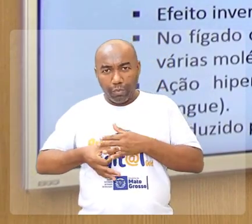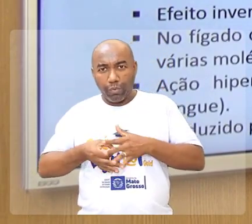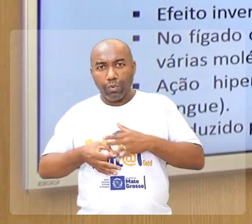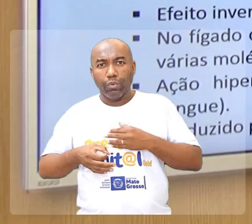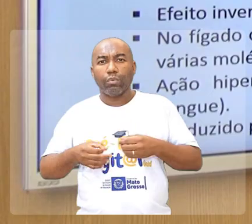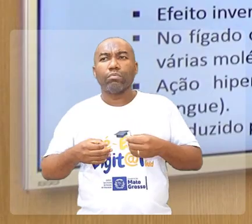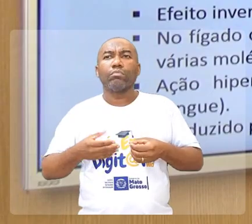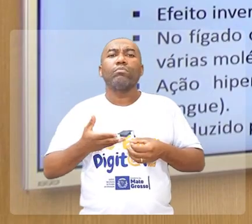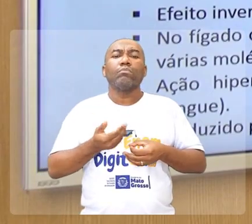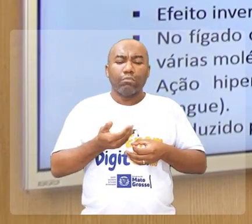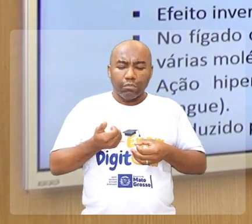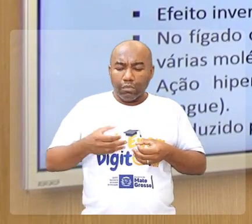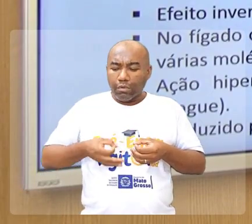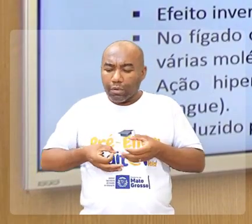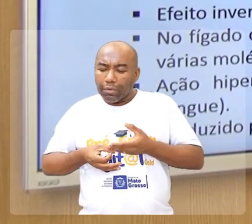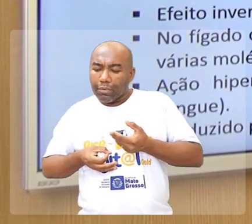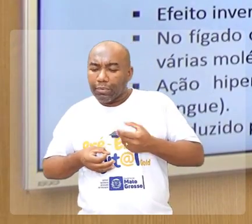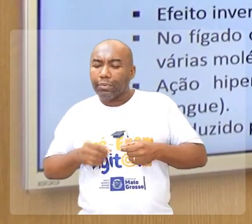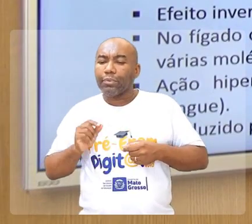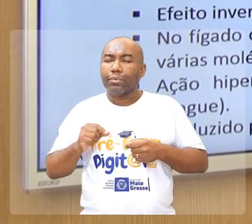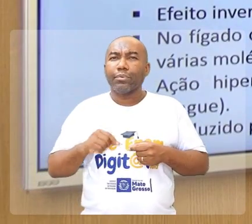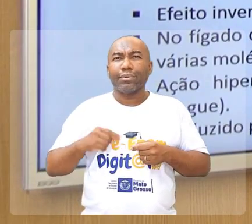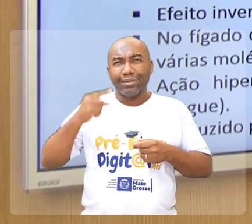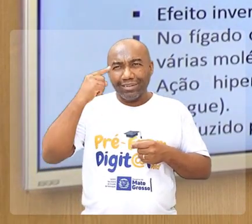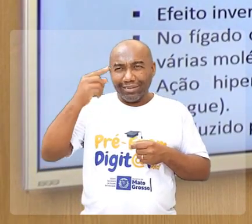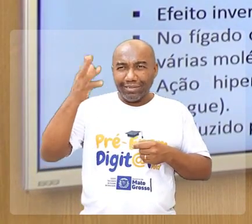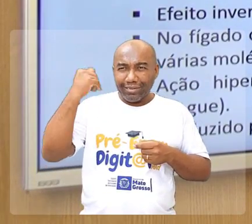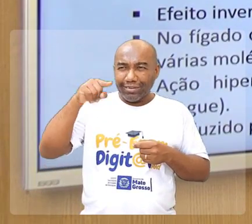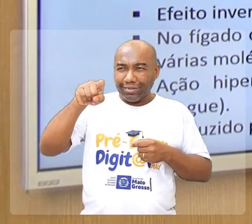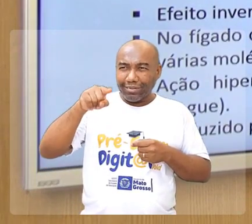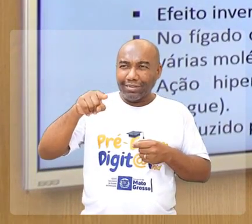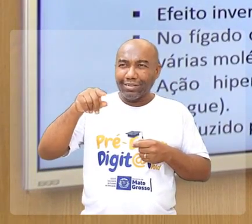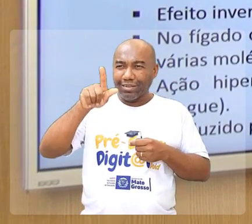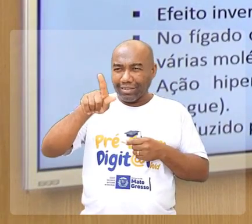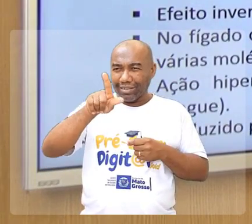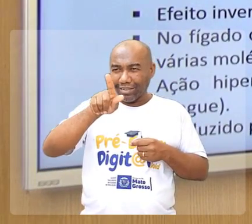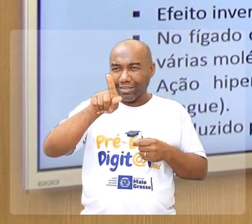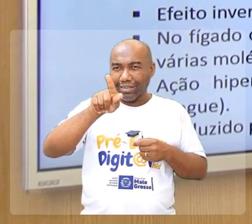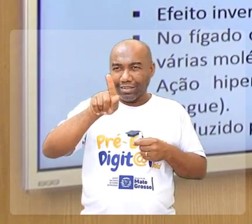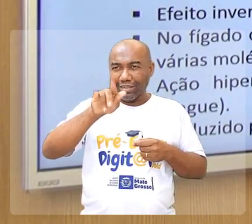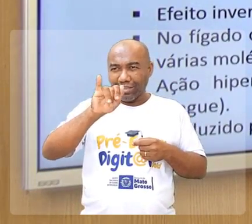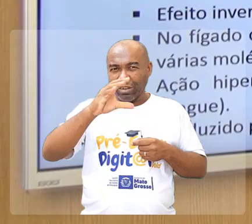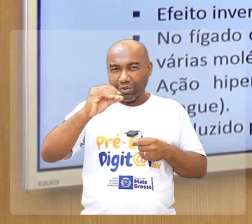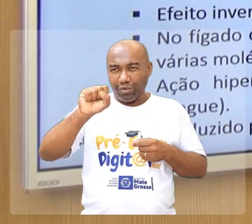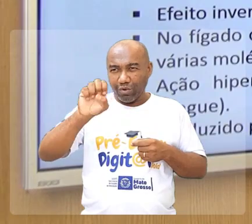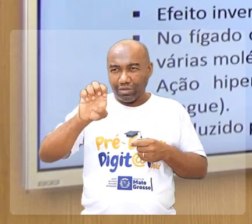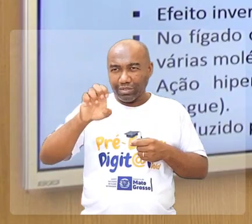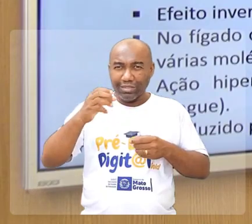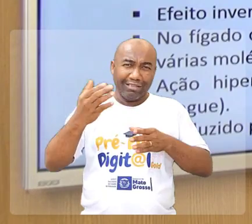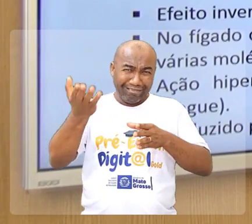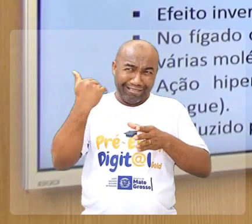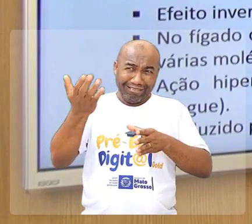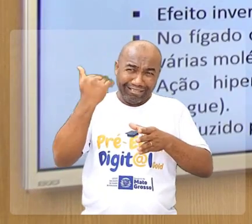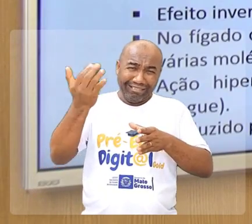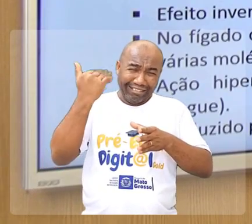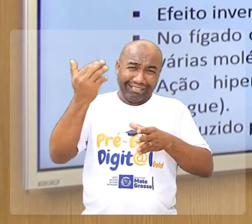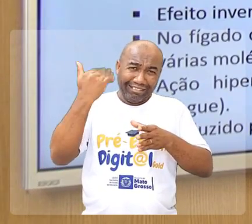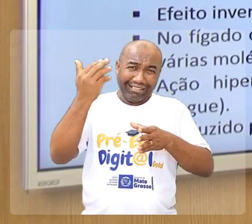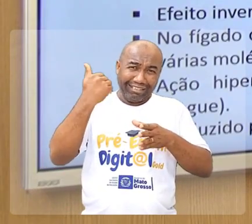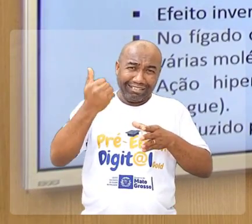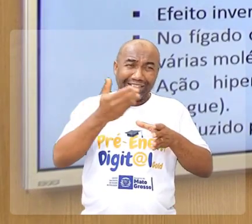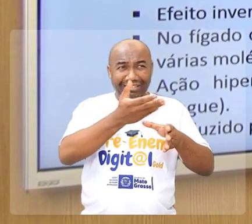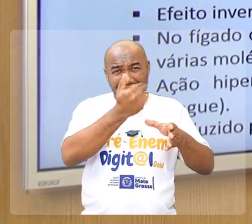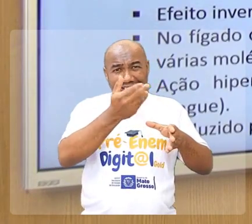ô células, sabe aquela glicose que eu tinha pedido para vocês guardarem aí? Nós estamos precisando dela aqui no